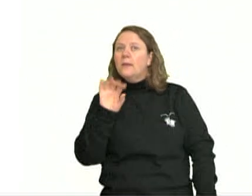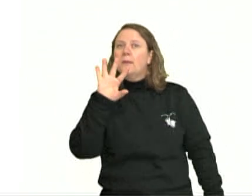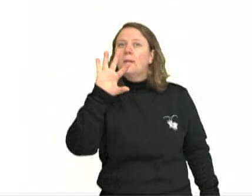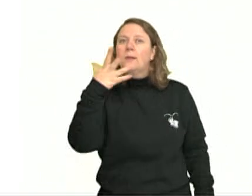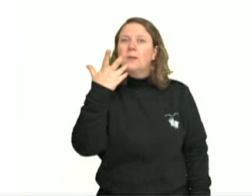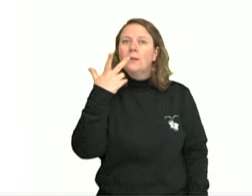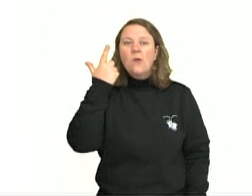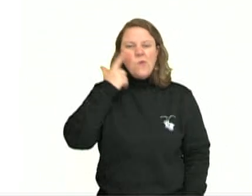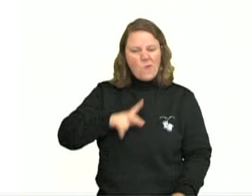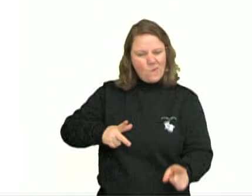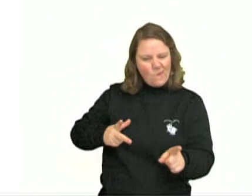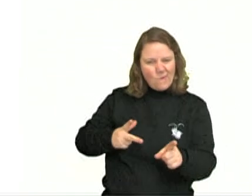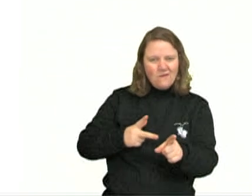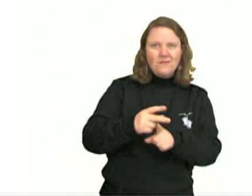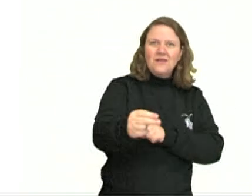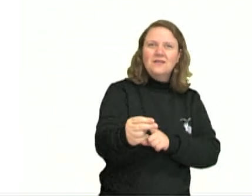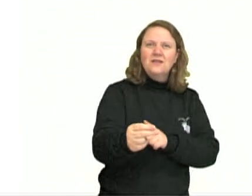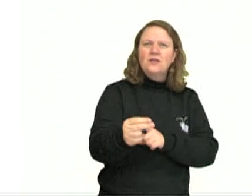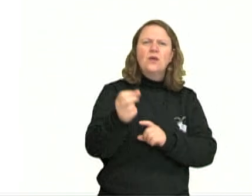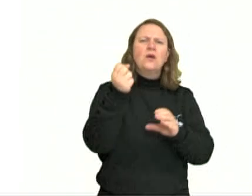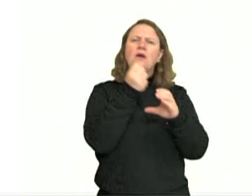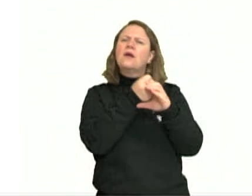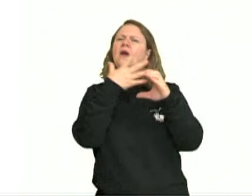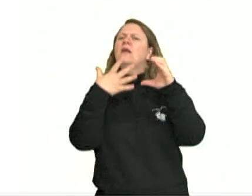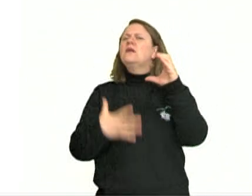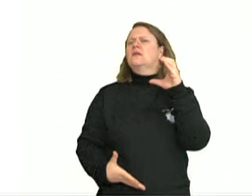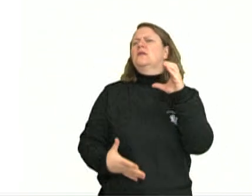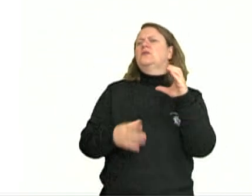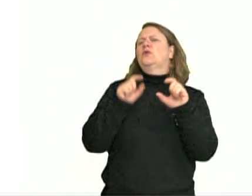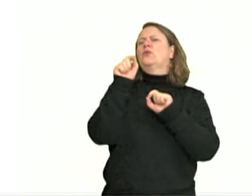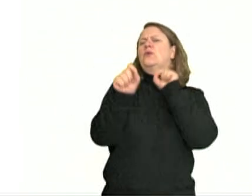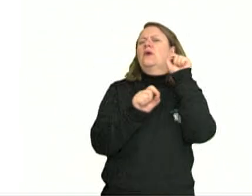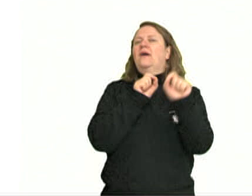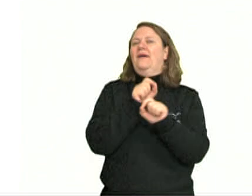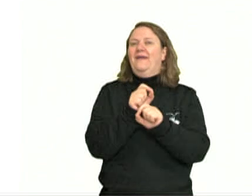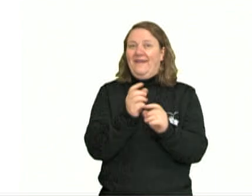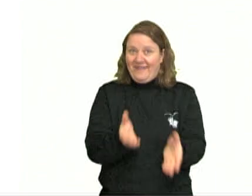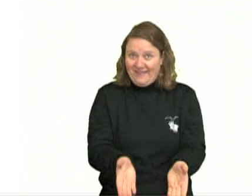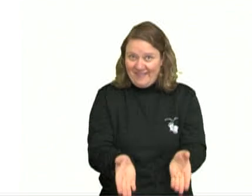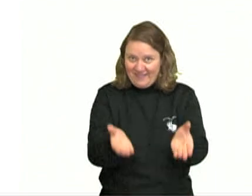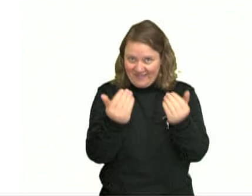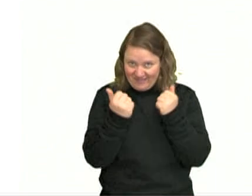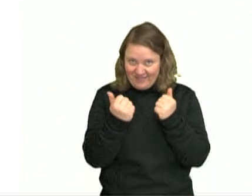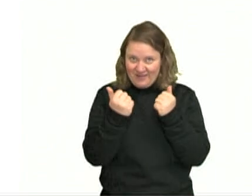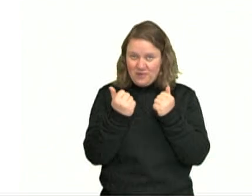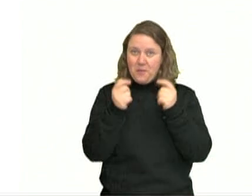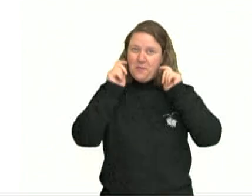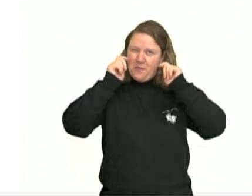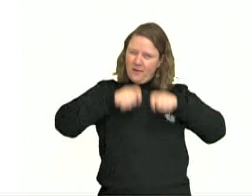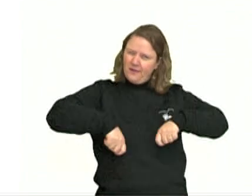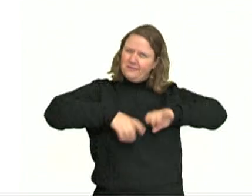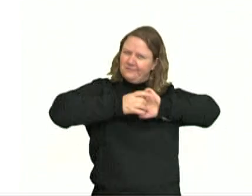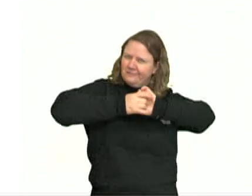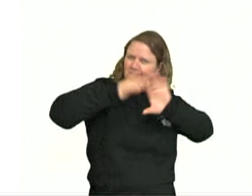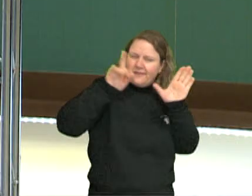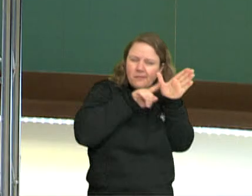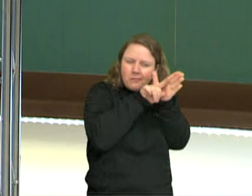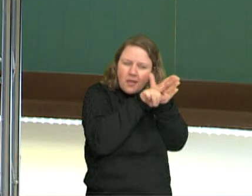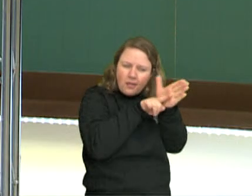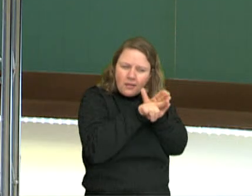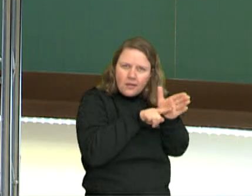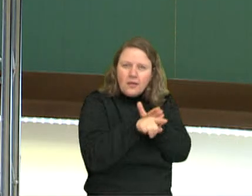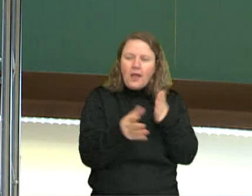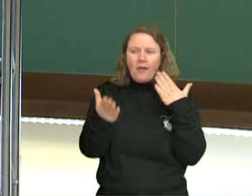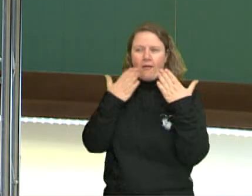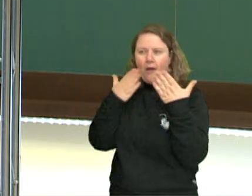se caracterizava estes golpes? Então vamos lá, pessoal. Vale pesquisar, vale conversar com